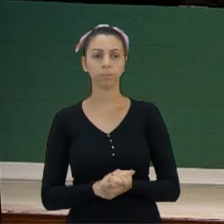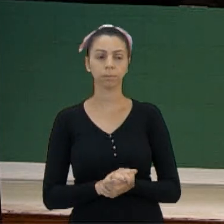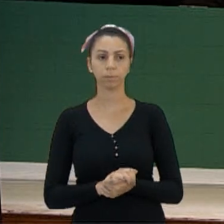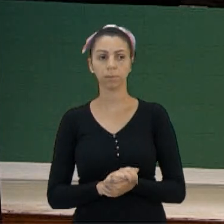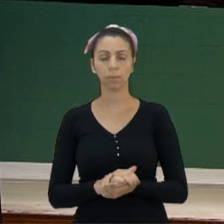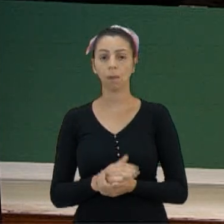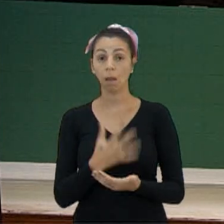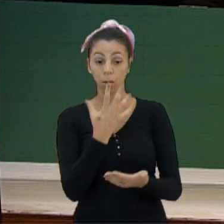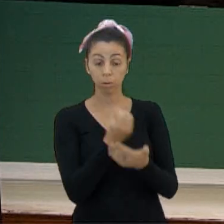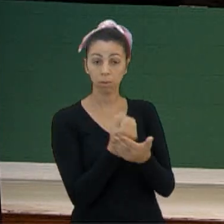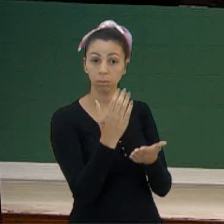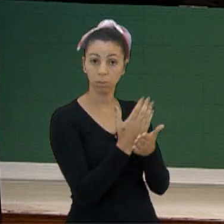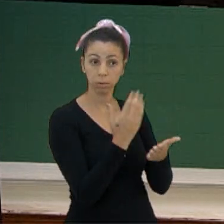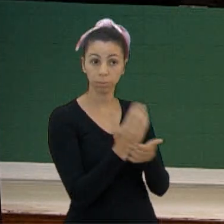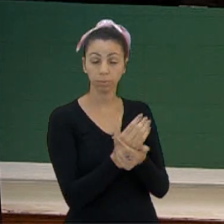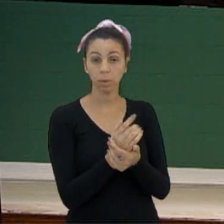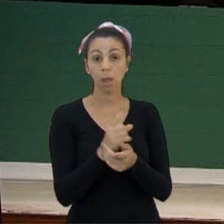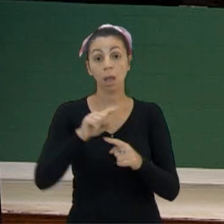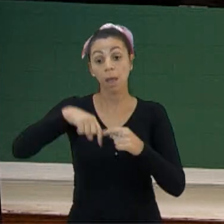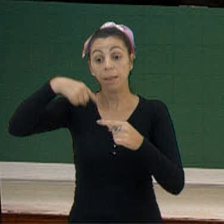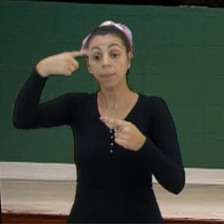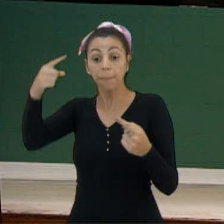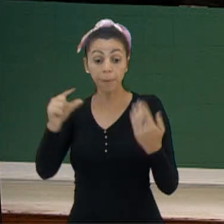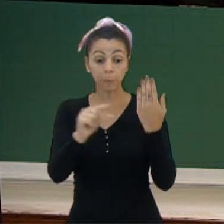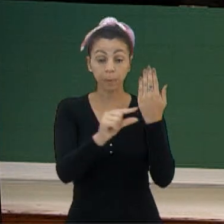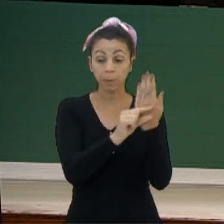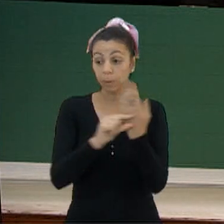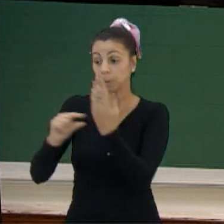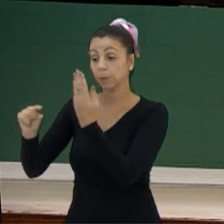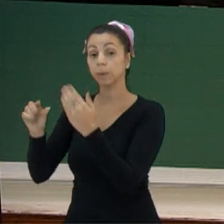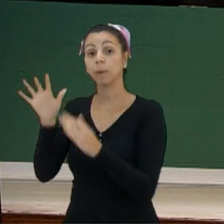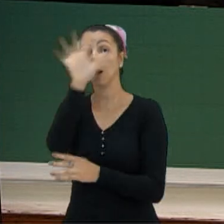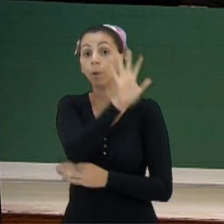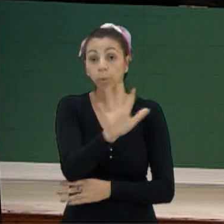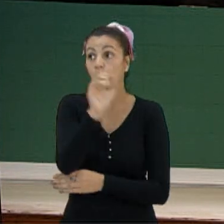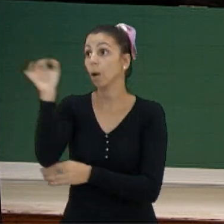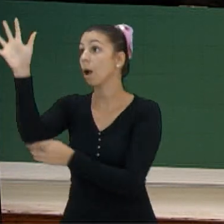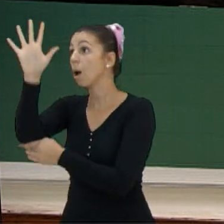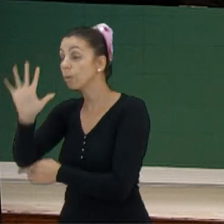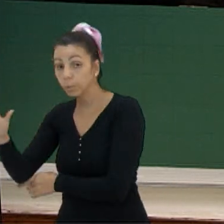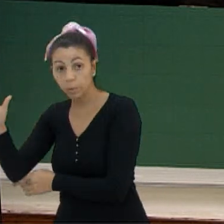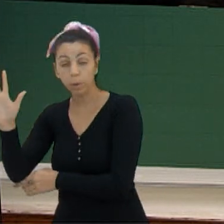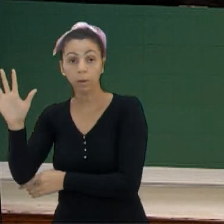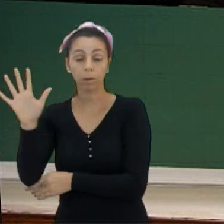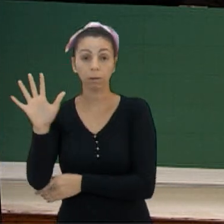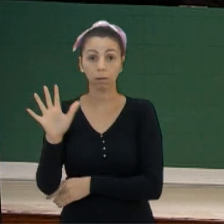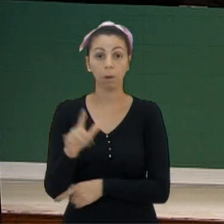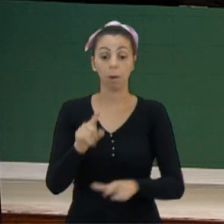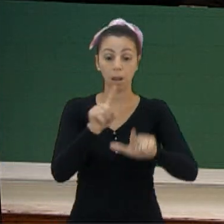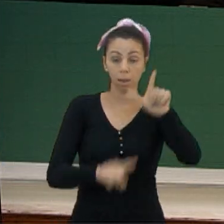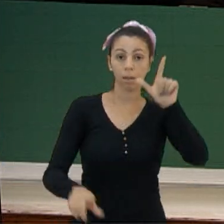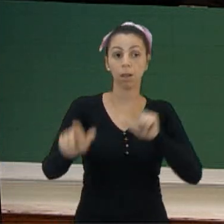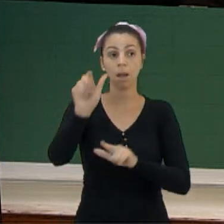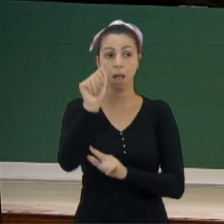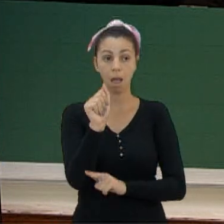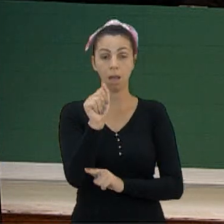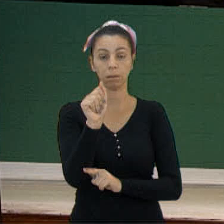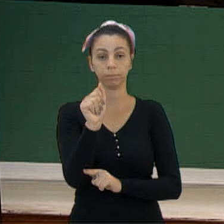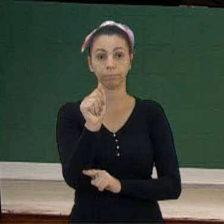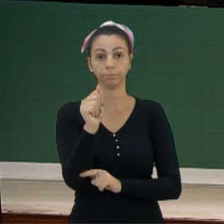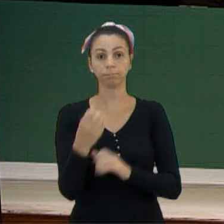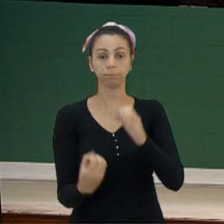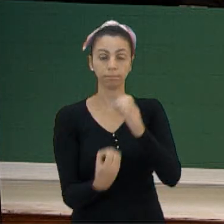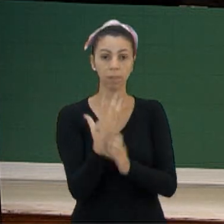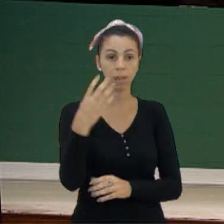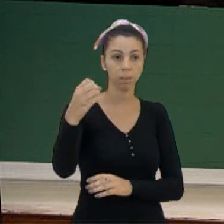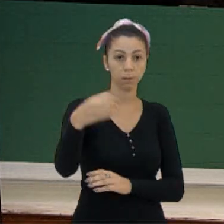E anotando no caderno. Depois numere qual obra pertence a qual período artístico. Então lá, eu tenho a letra A, que é o Renascimento, e a letra B, que é